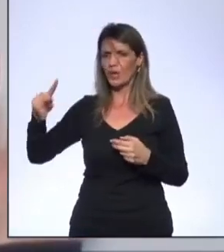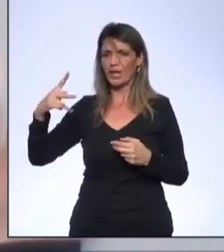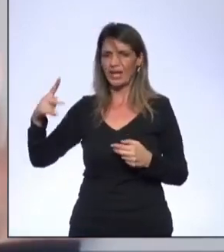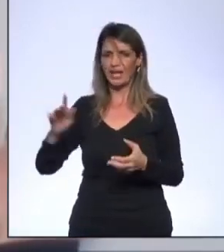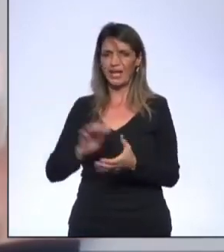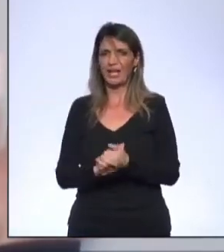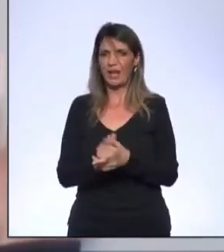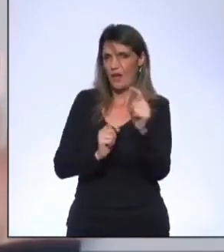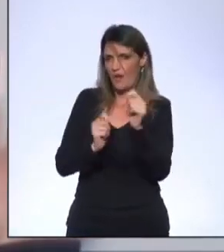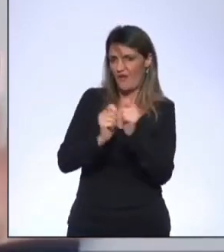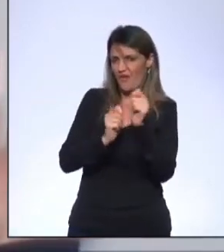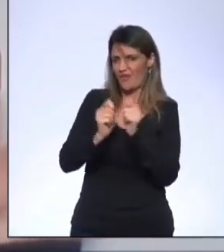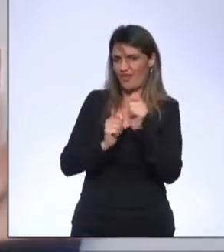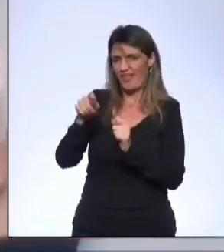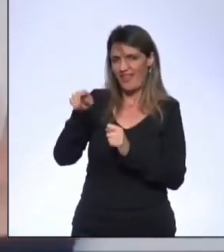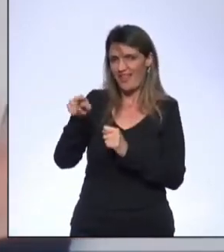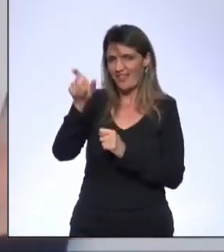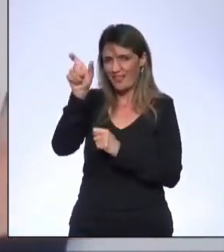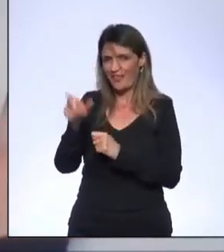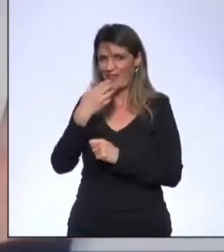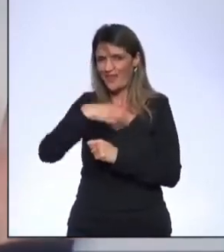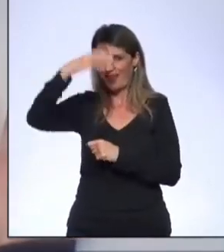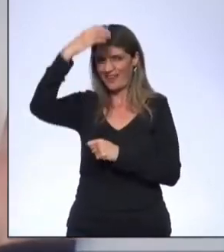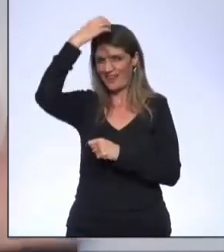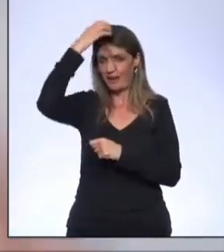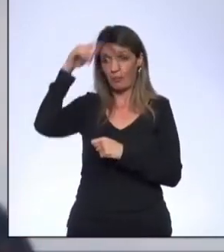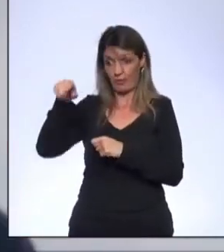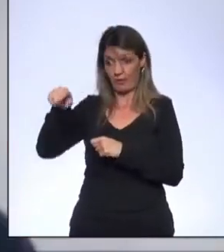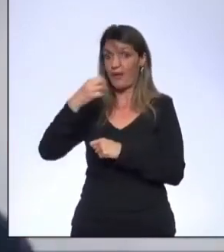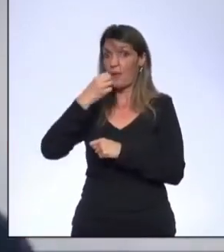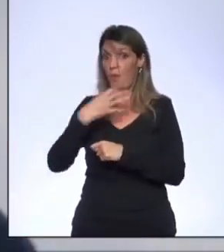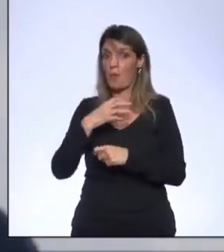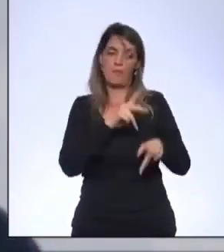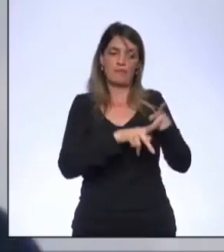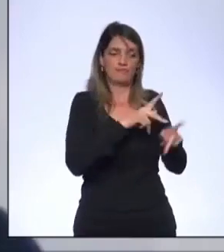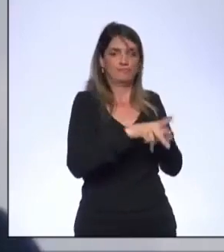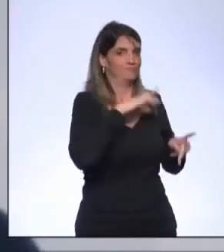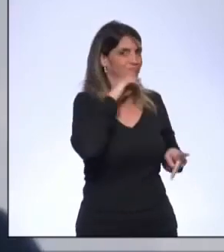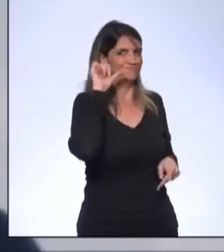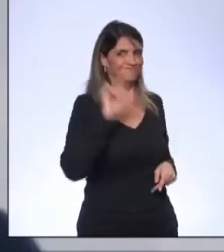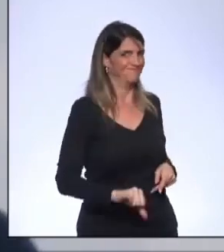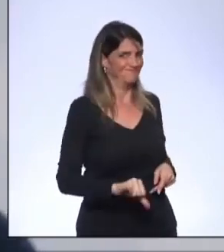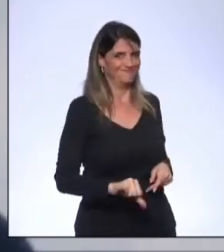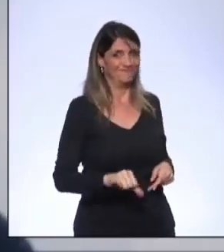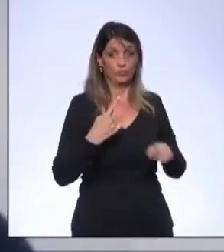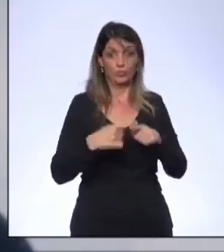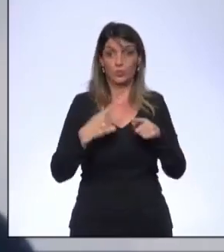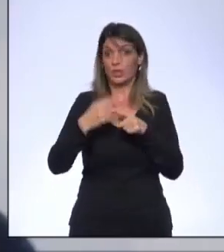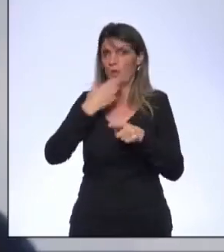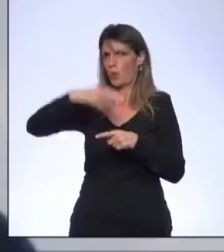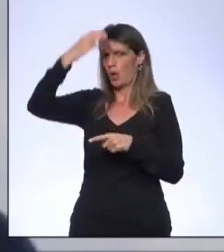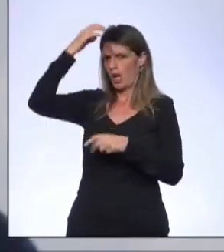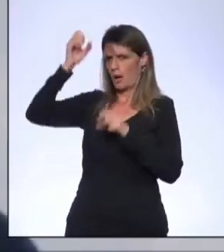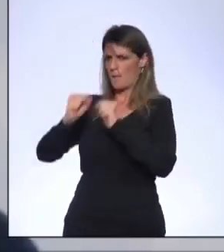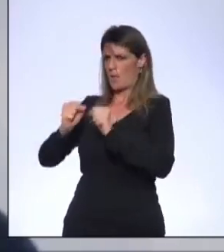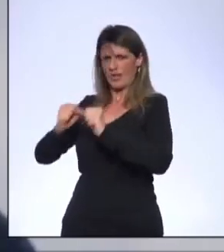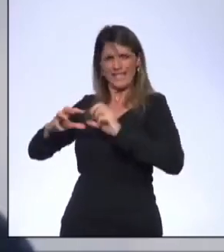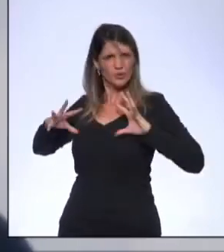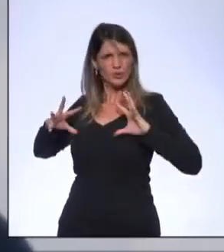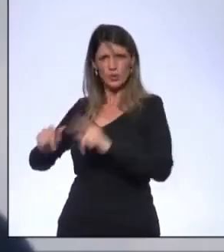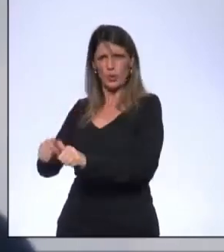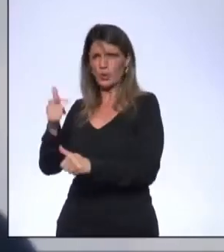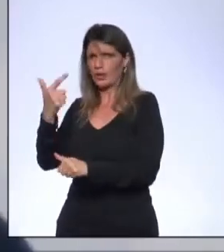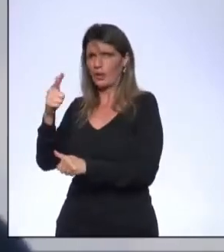está nas mãos dele, tá? Isso para o rei é bom, mas para a população é muito ruim, porque o rei que tem todo o poder nas mãos e não tem nenhum